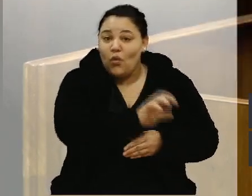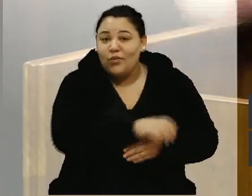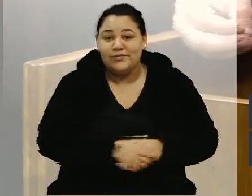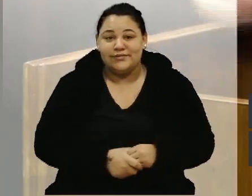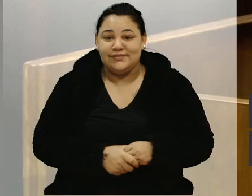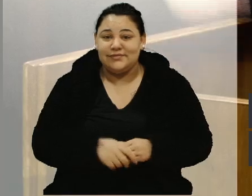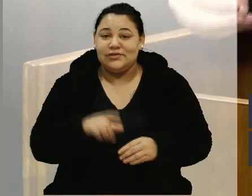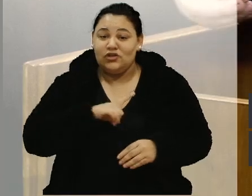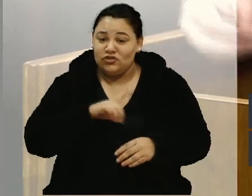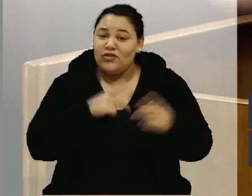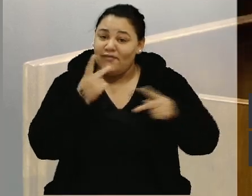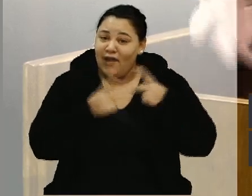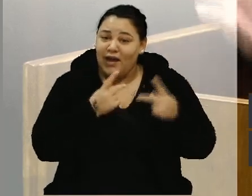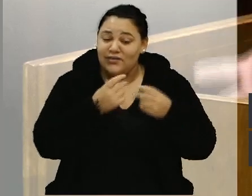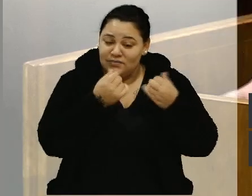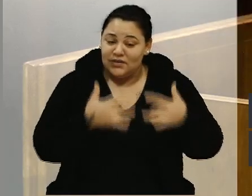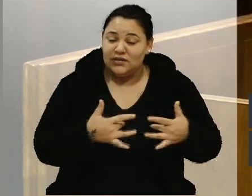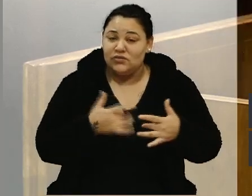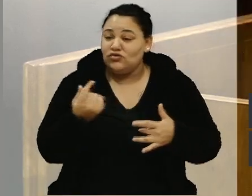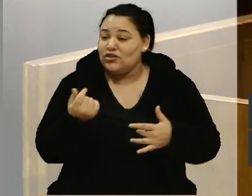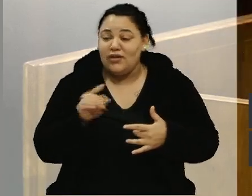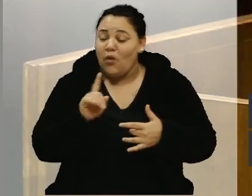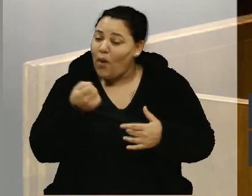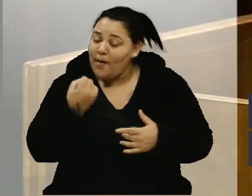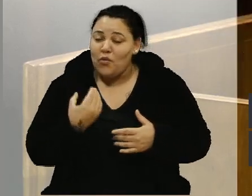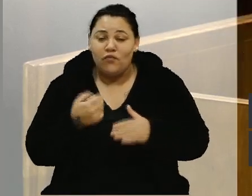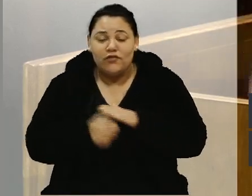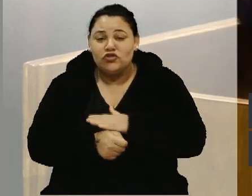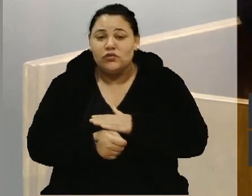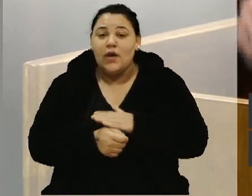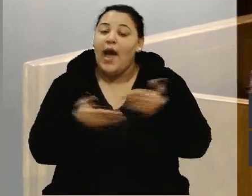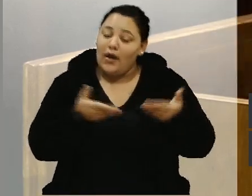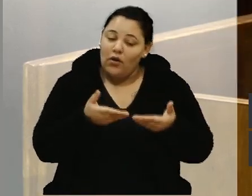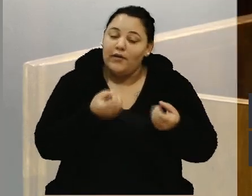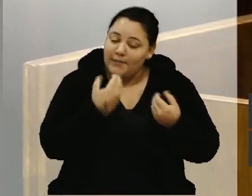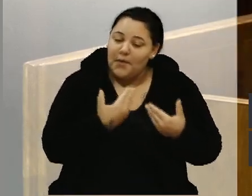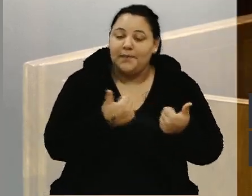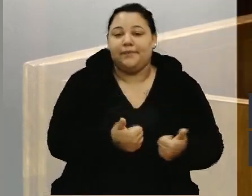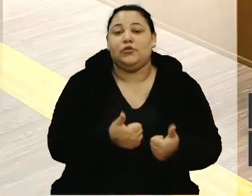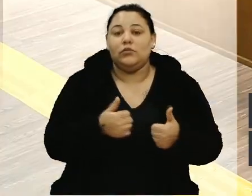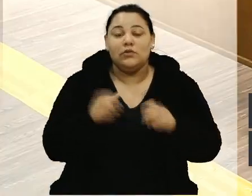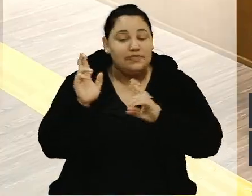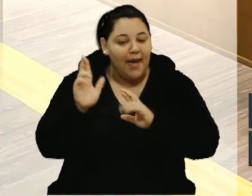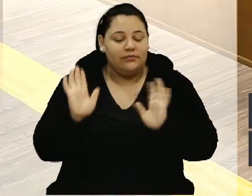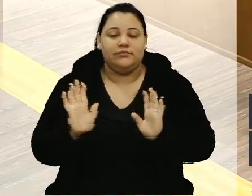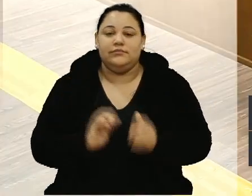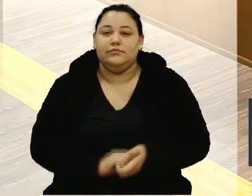tinha argumentos que o dinheiro não era bem gasto. Agora vai ser bem gasto. Tomara. Obrigado.